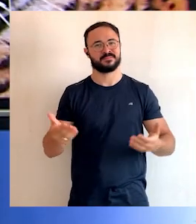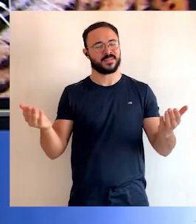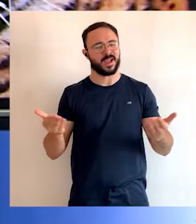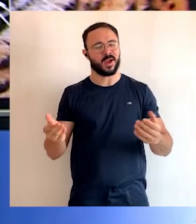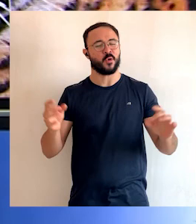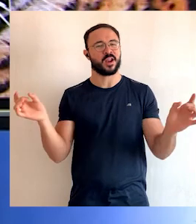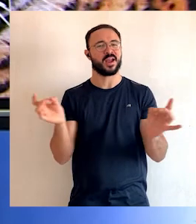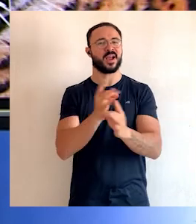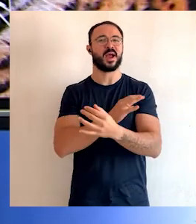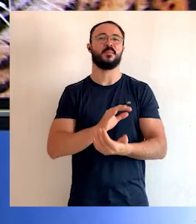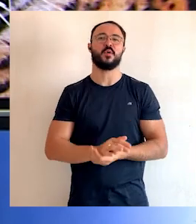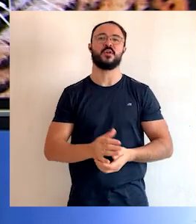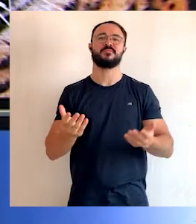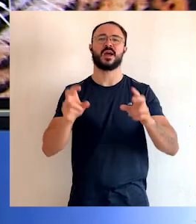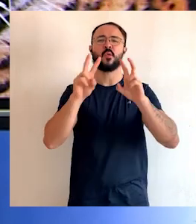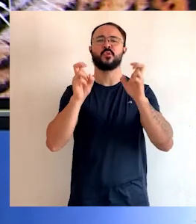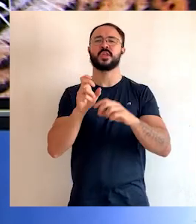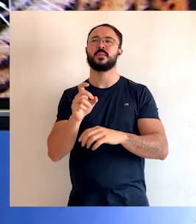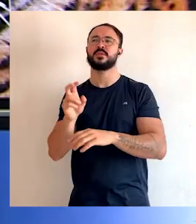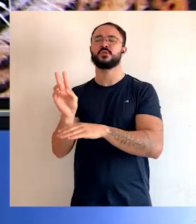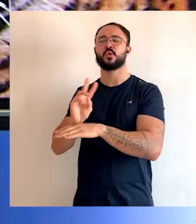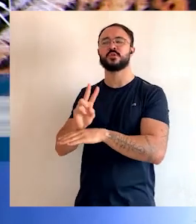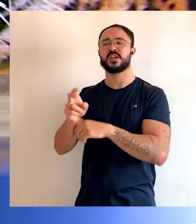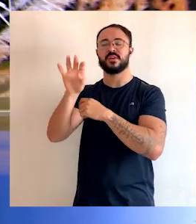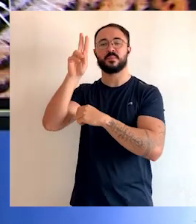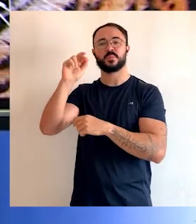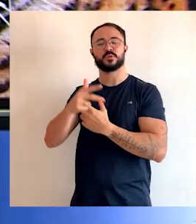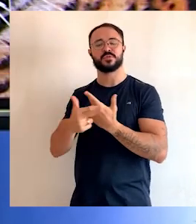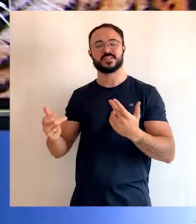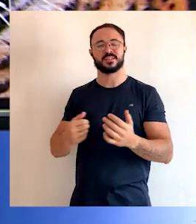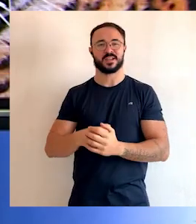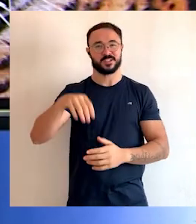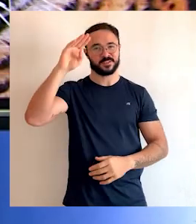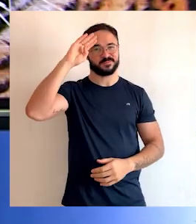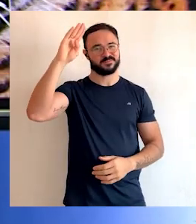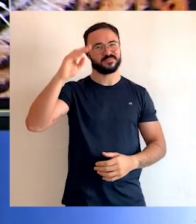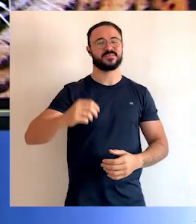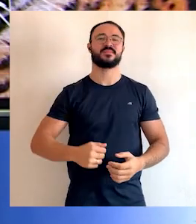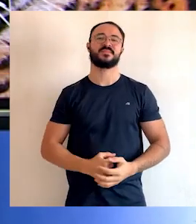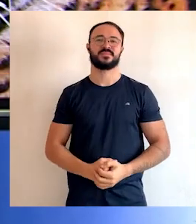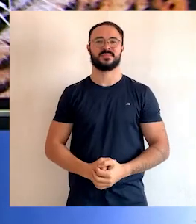ficando por aqui. Essa foi a nossa aula sobre conservação da biodiversidade. Até a próxima!